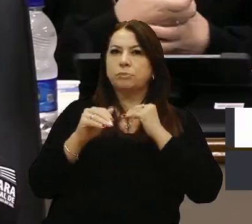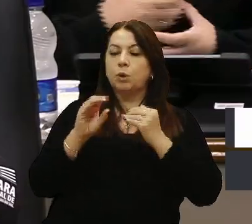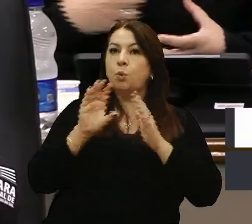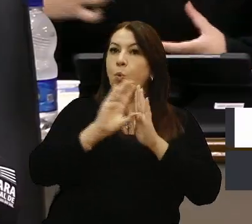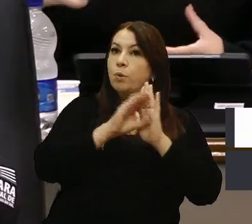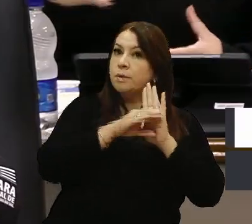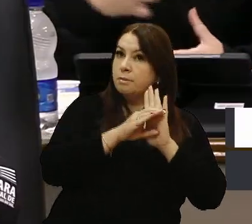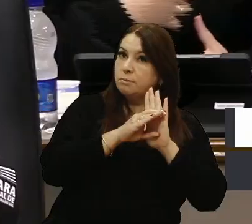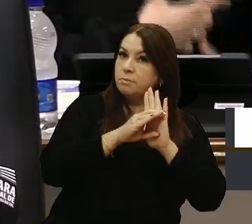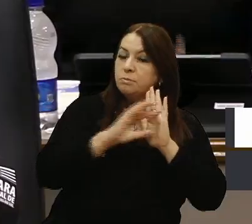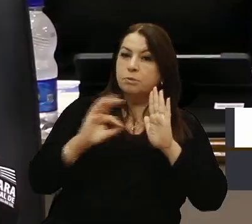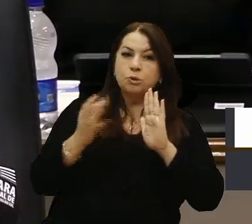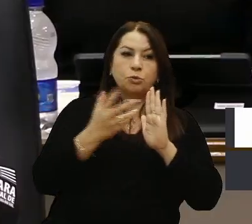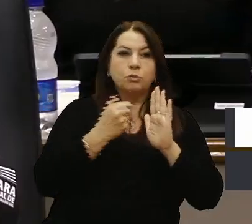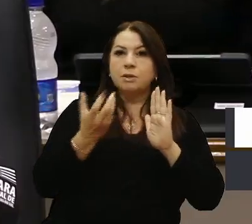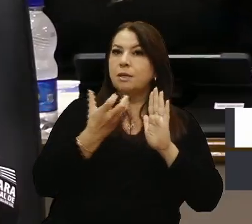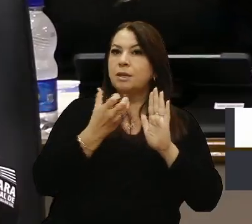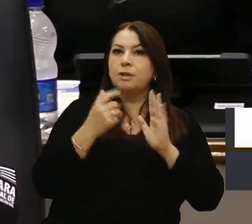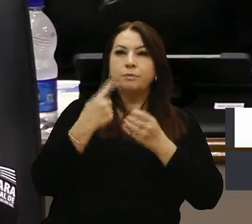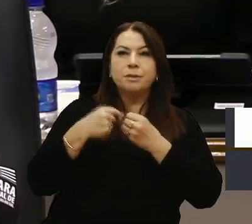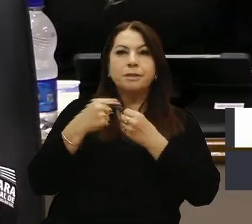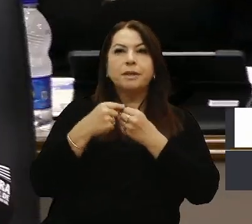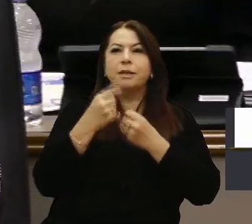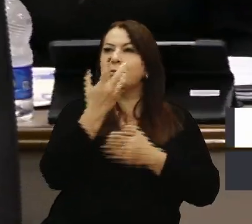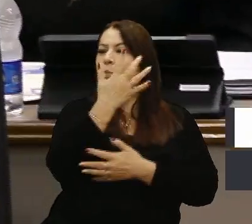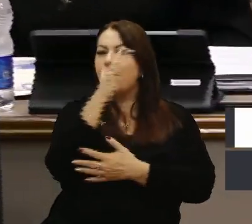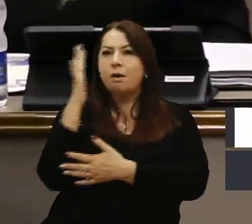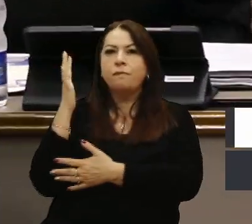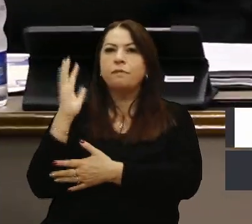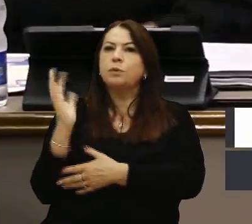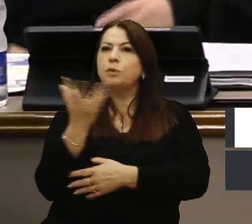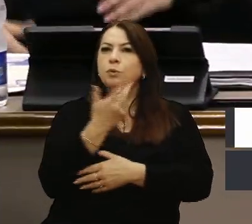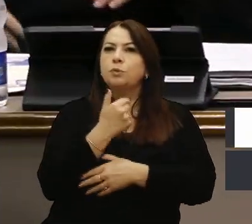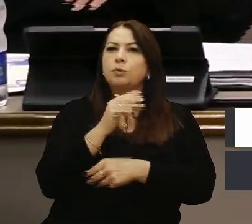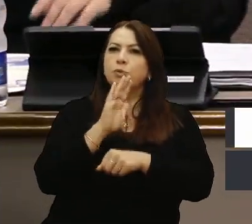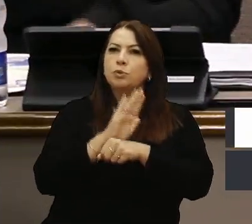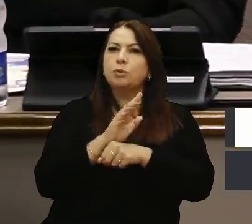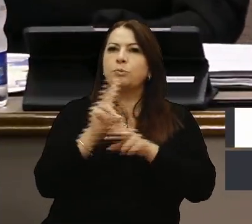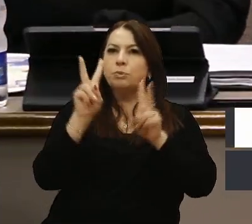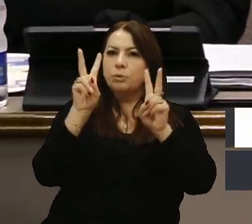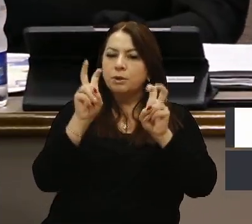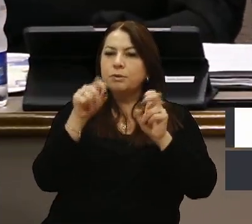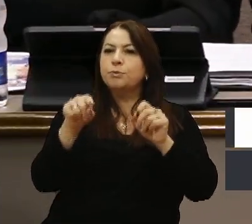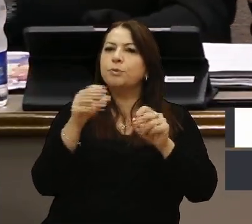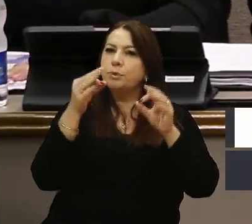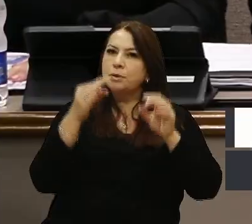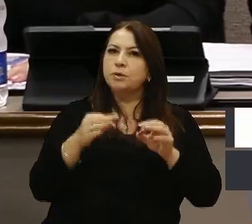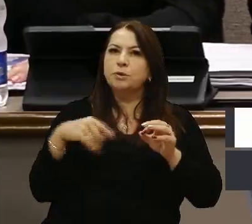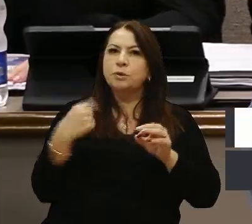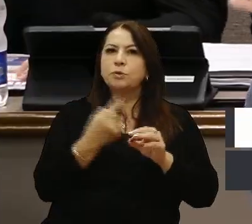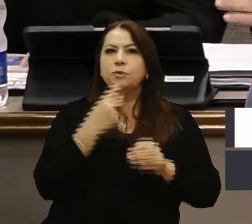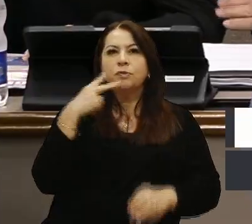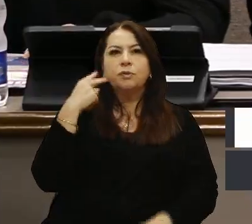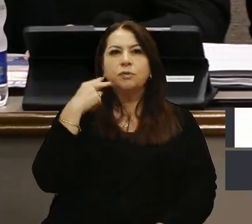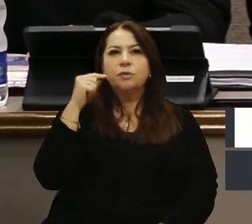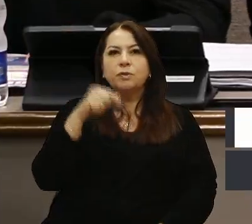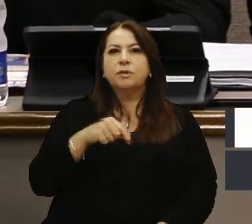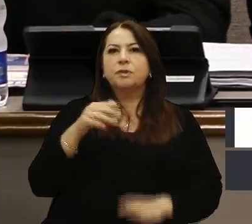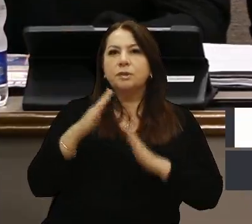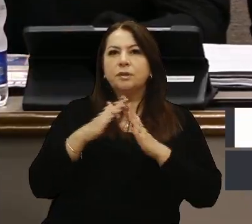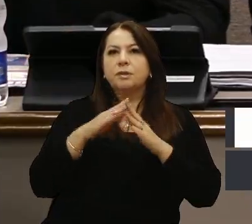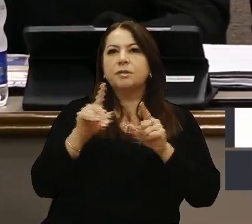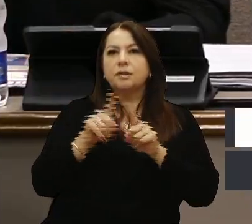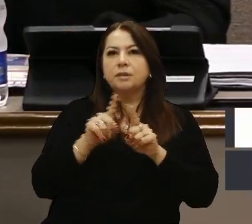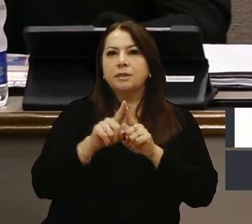conceitos, mas todos querem uma cidade arborizada, todos em prol da mesma causa, que eu tenho certeza que todos os vereadores dessa casa